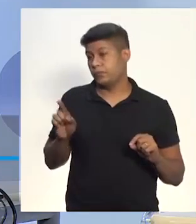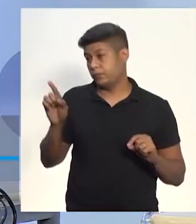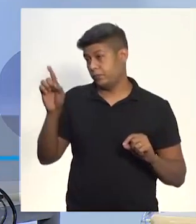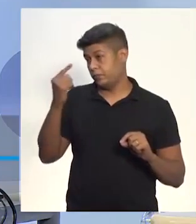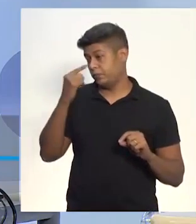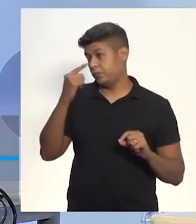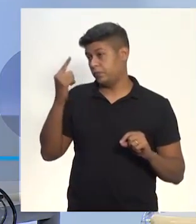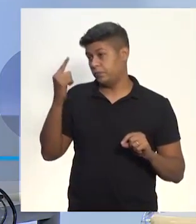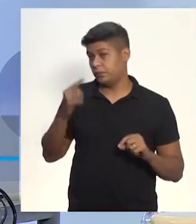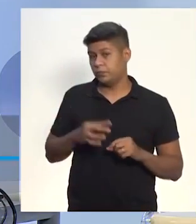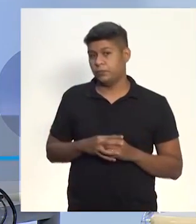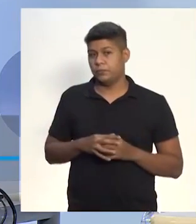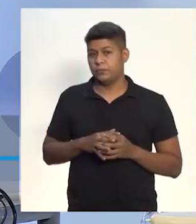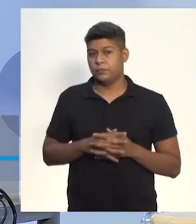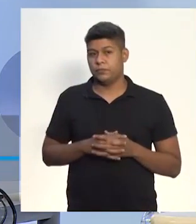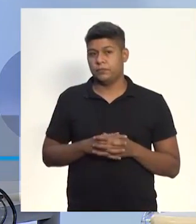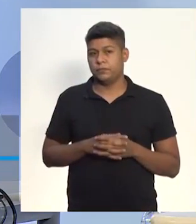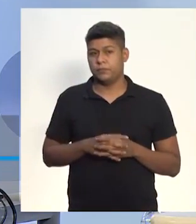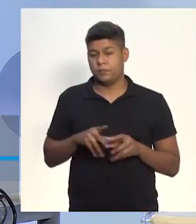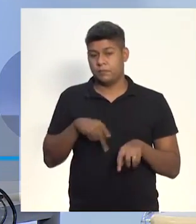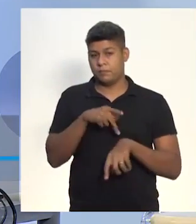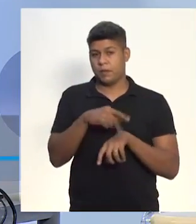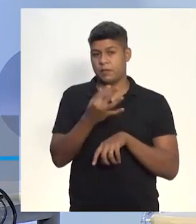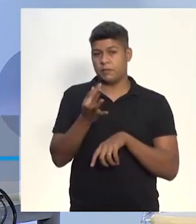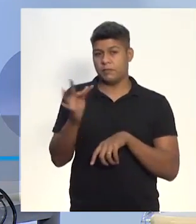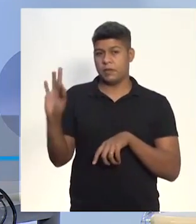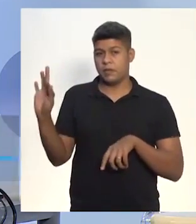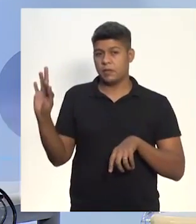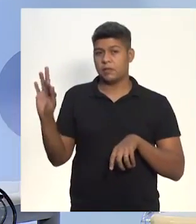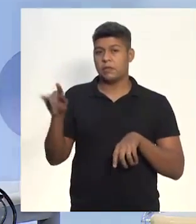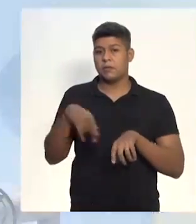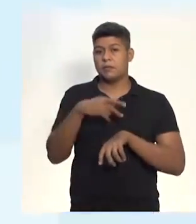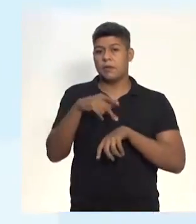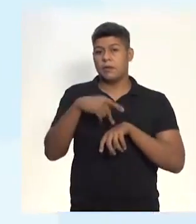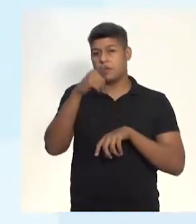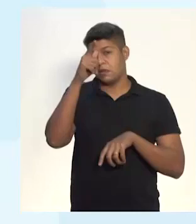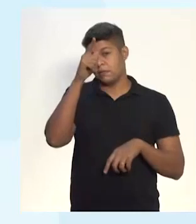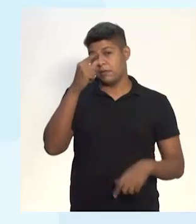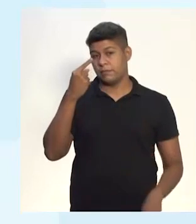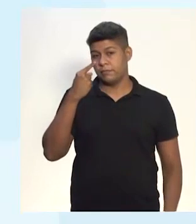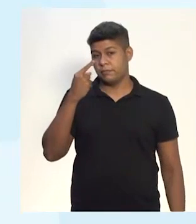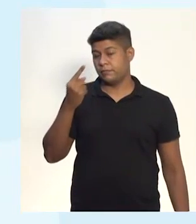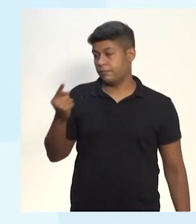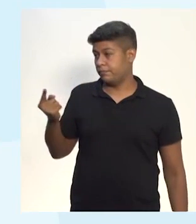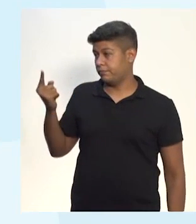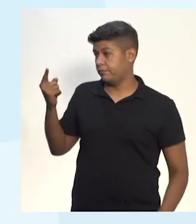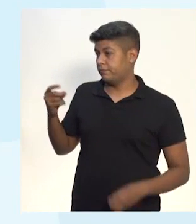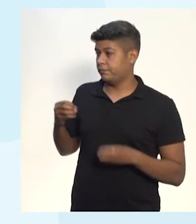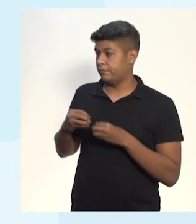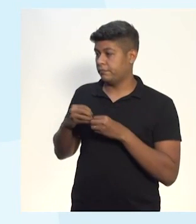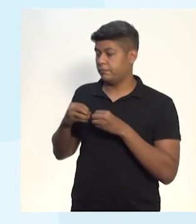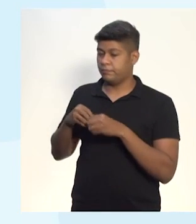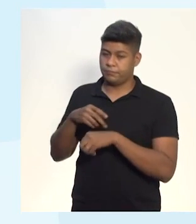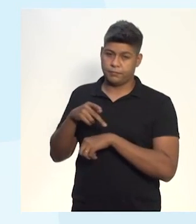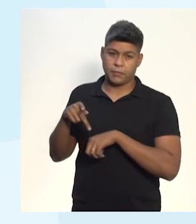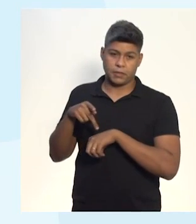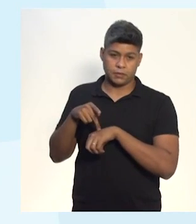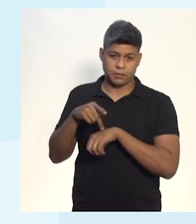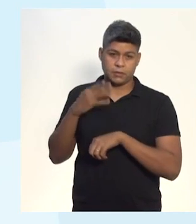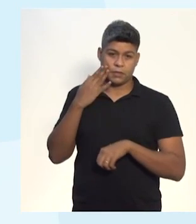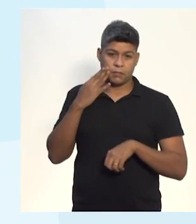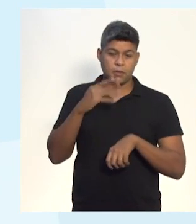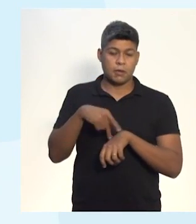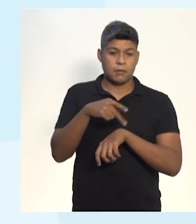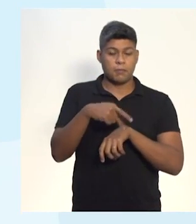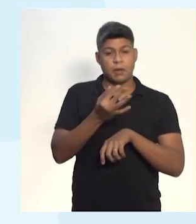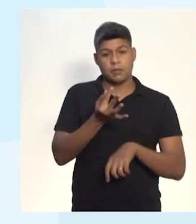Olha lá, a fronteira da França com a Alemanha. Estão vendo como que é próximo um país do outro? Então, ele sai da